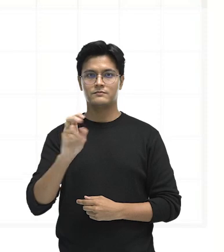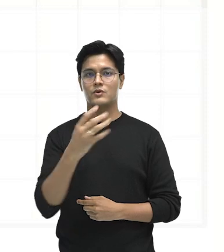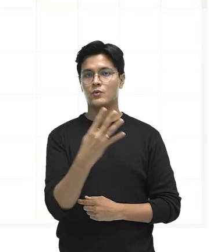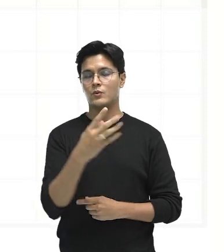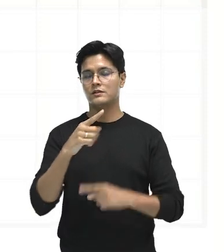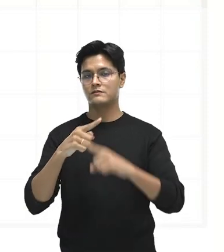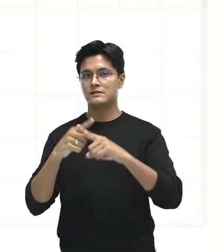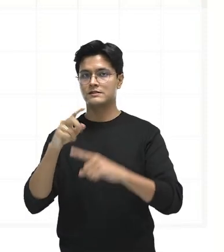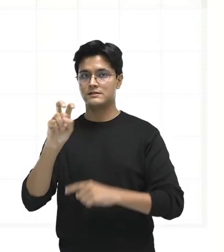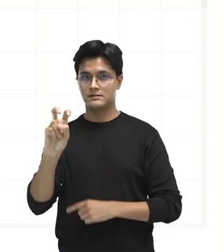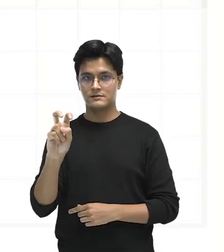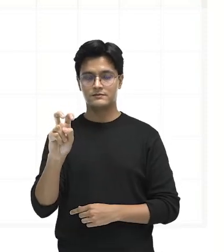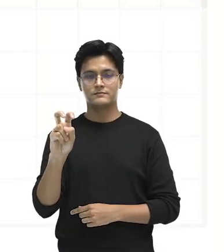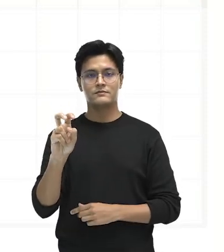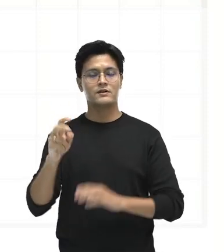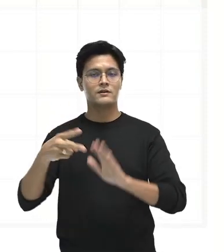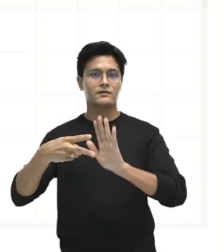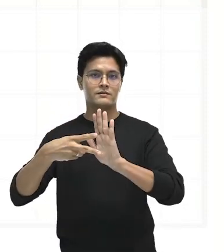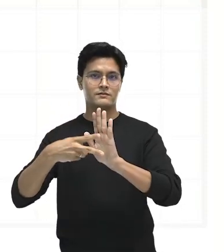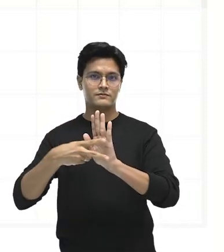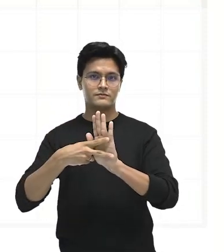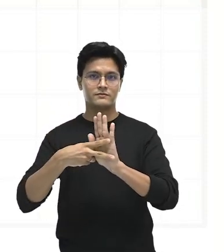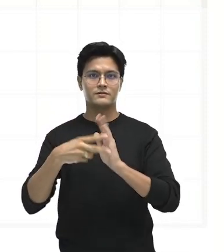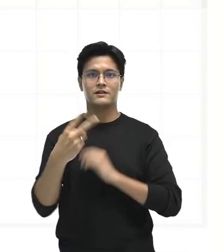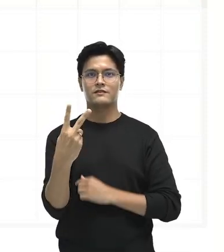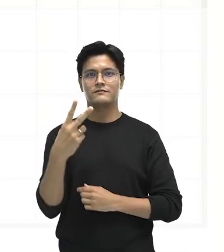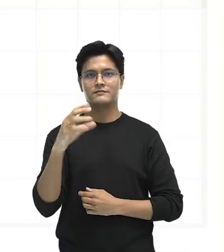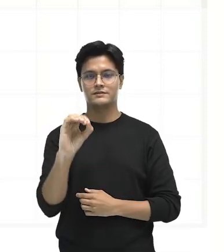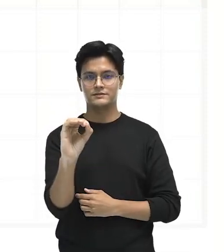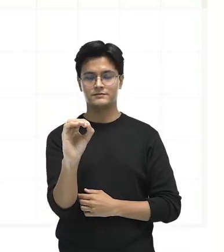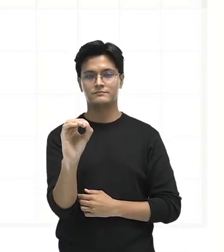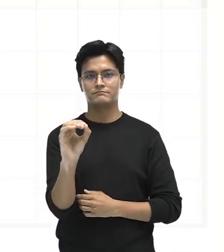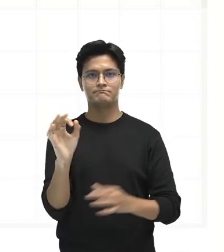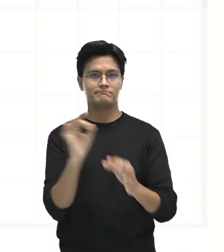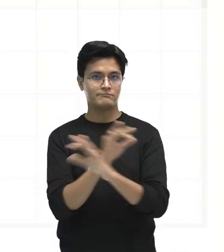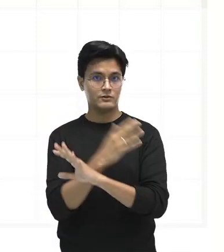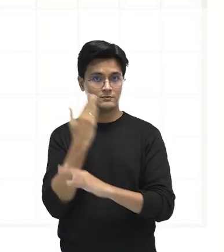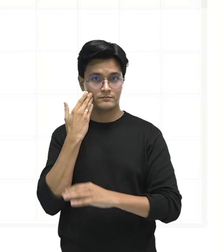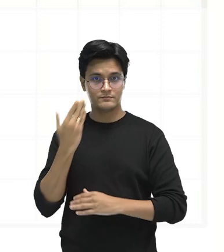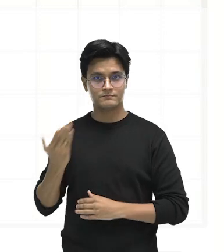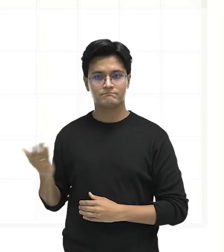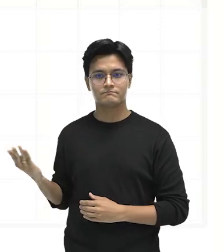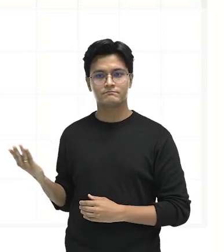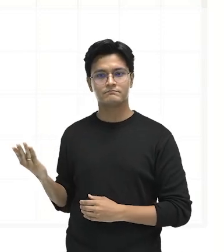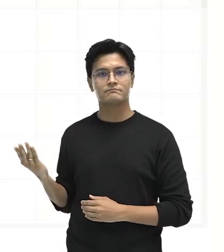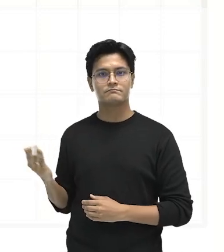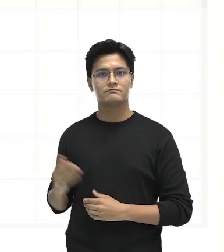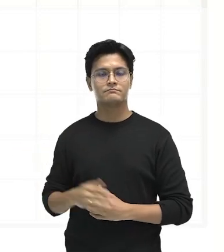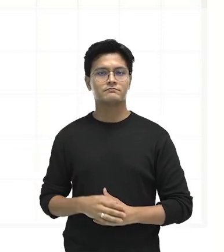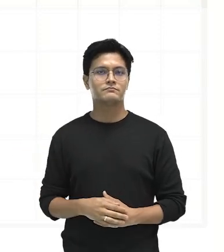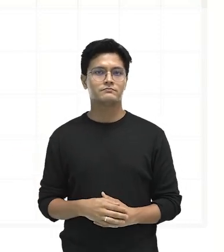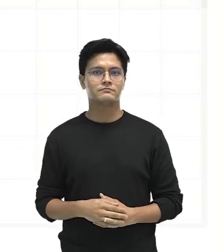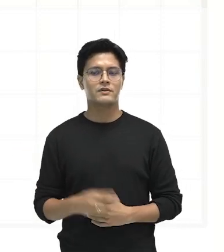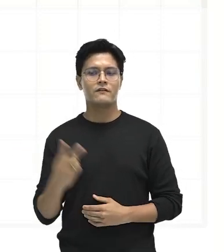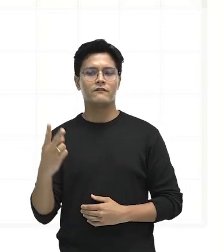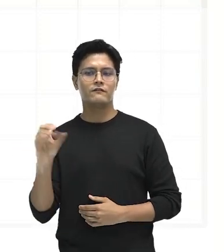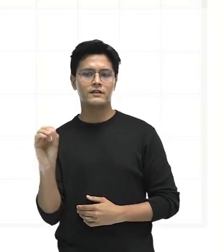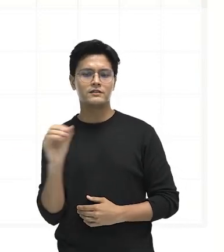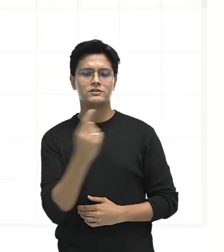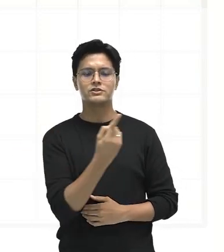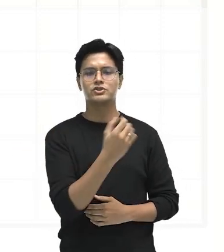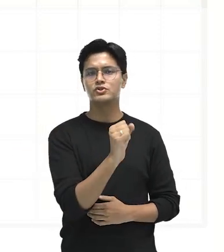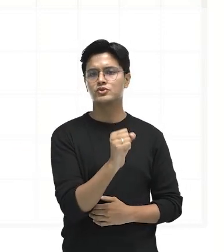4 vezes 5 é igual a 20. Pronto. E aí, quem é maior? 20 ou